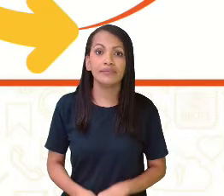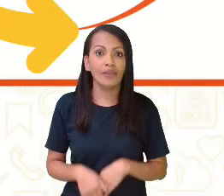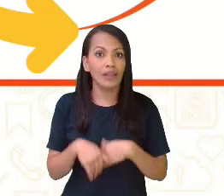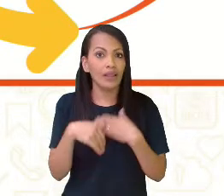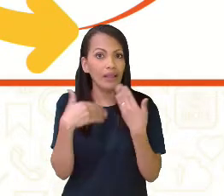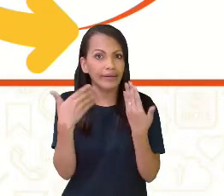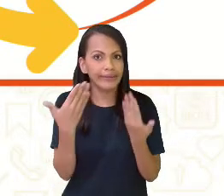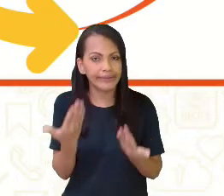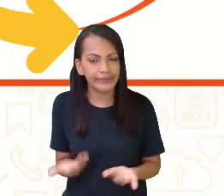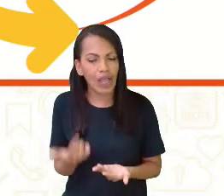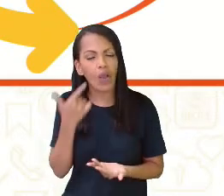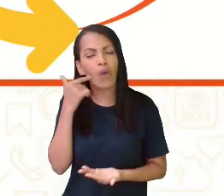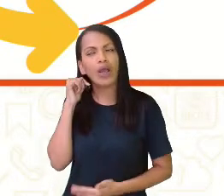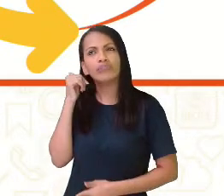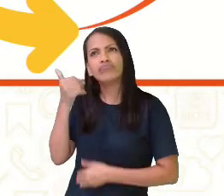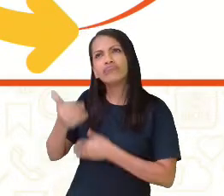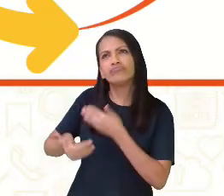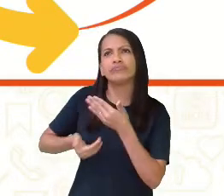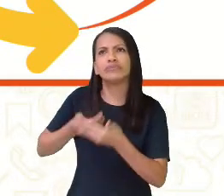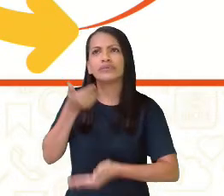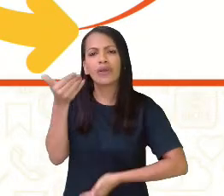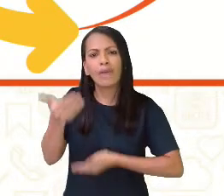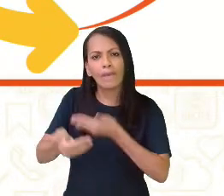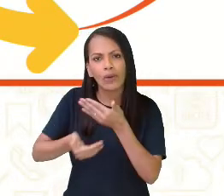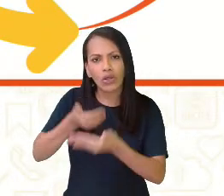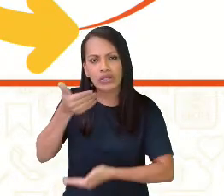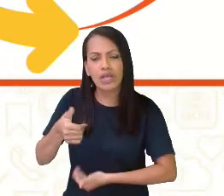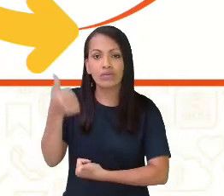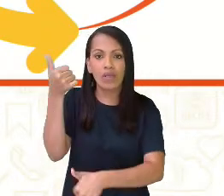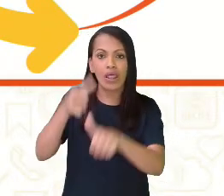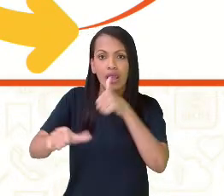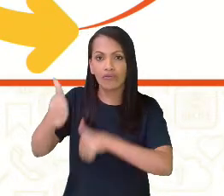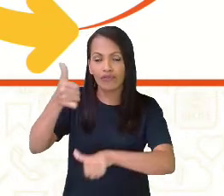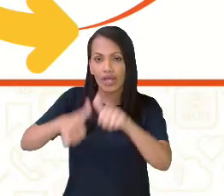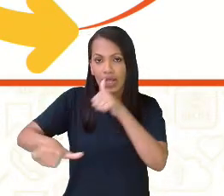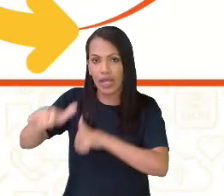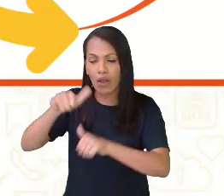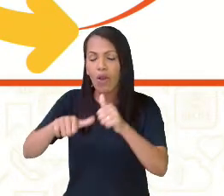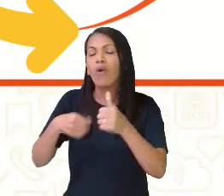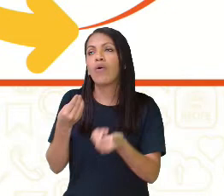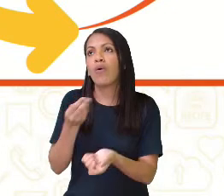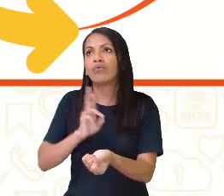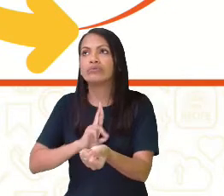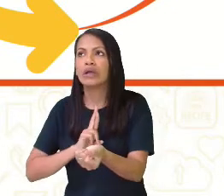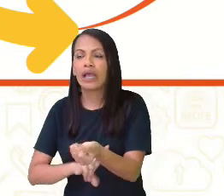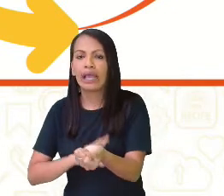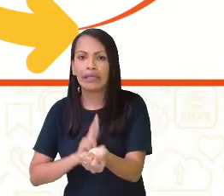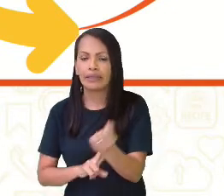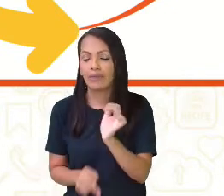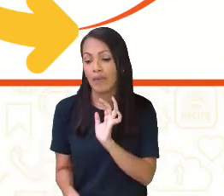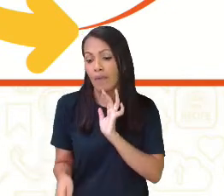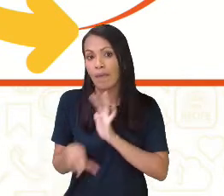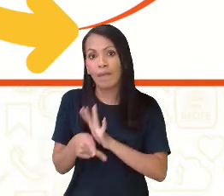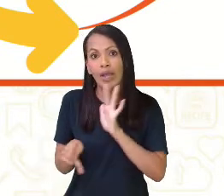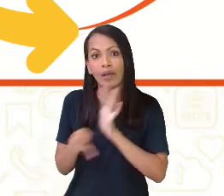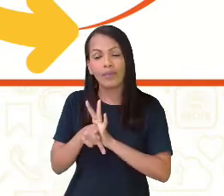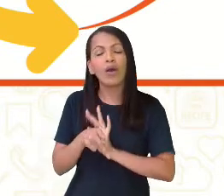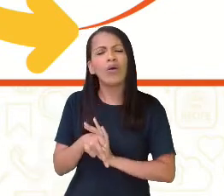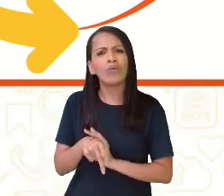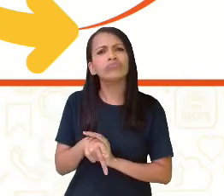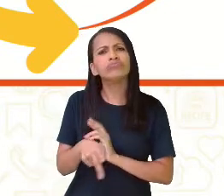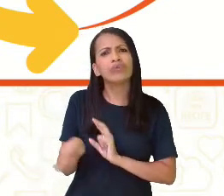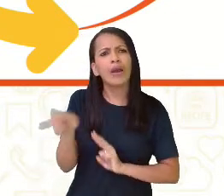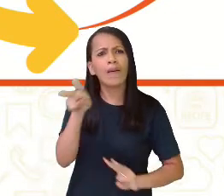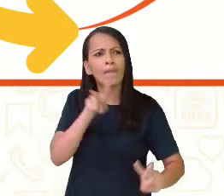Então, nessa construção desse processo de avaliação, com um ritmo específico, com um olhar voltado para